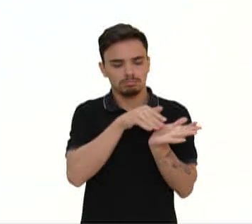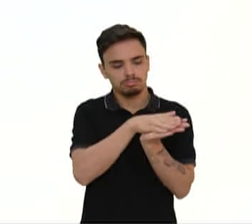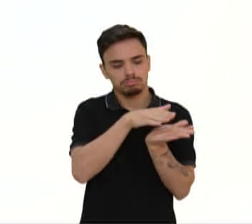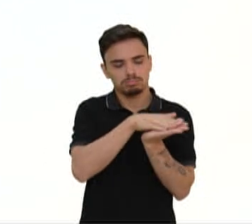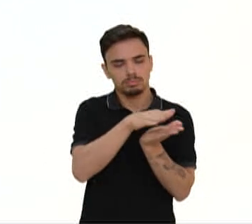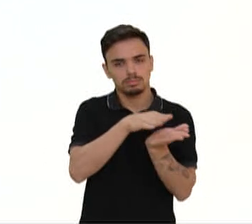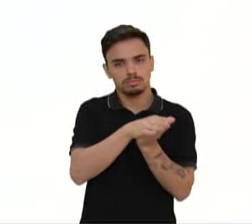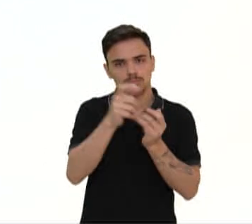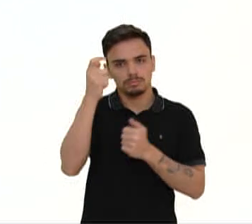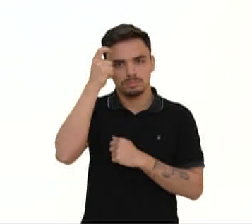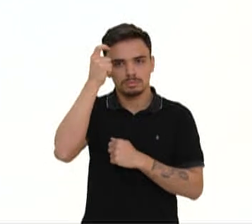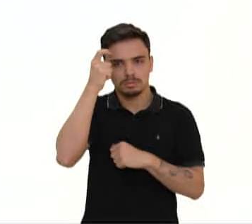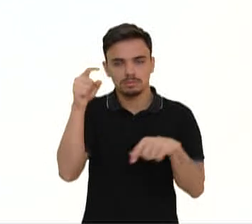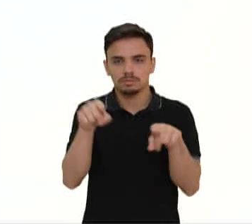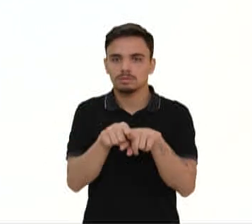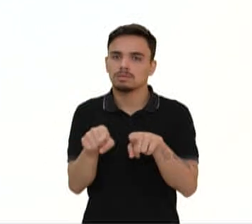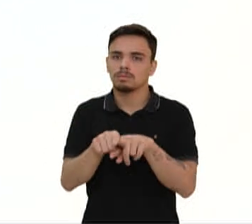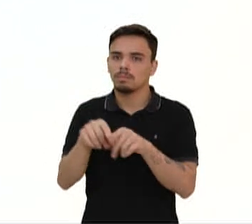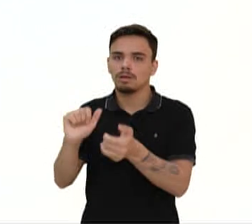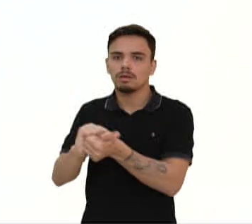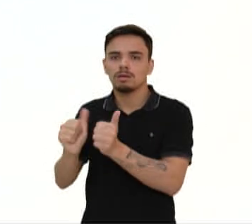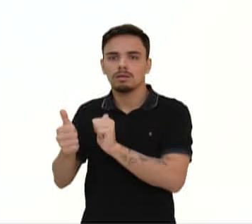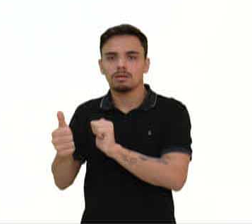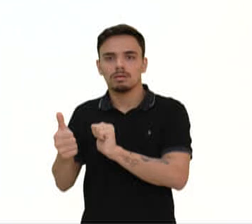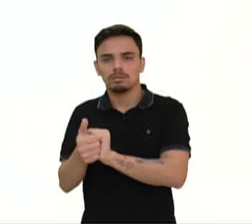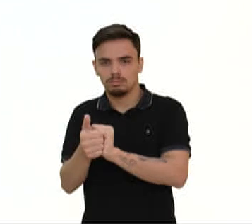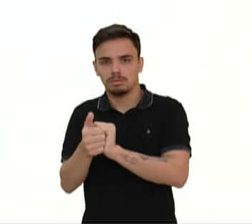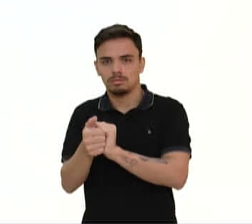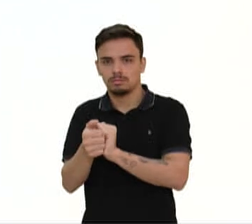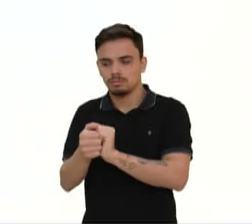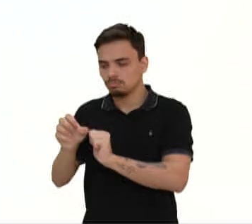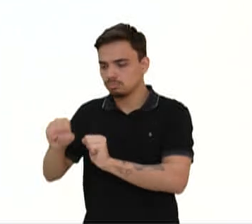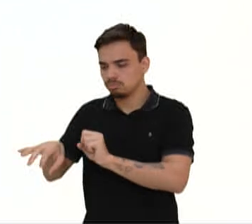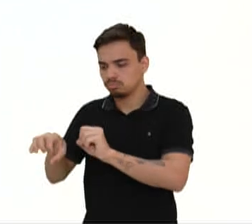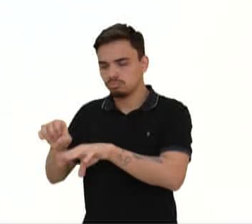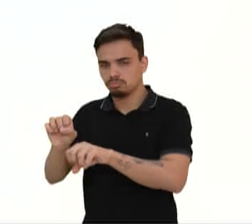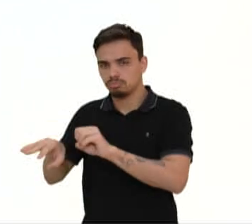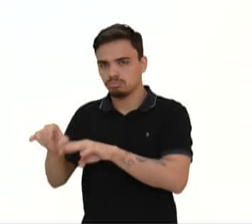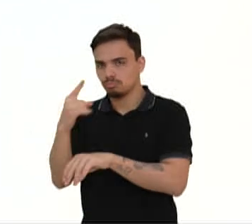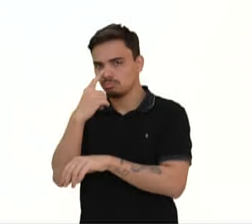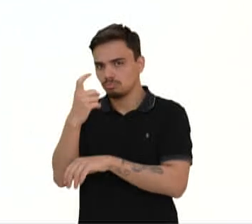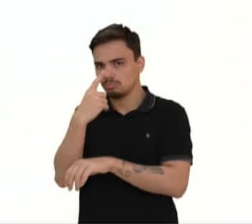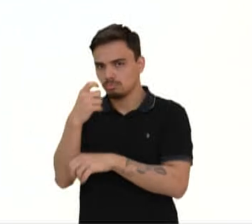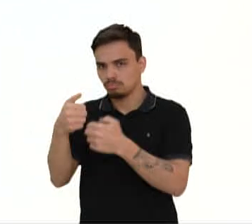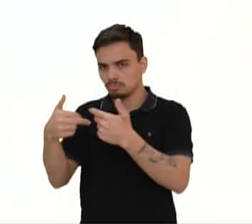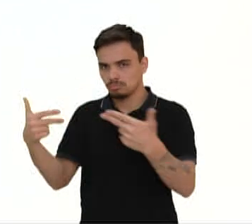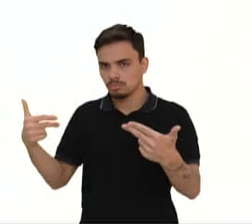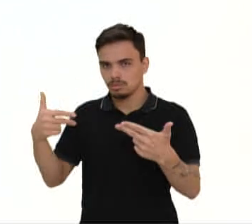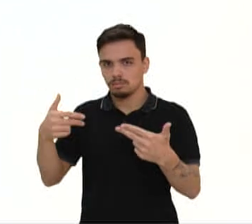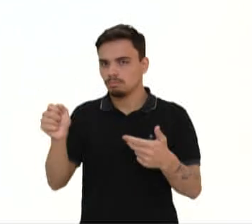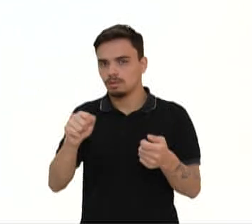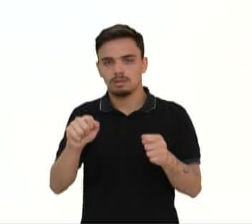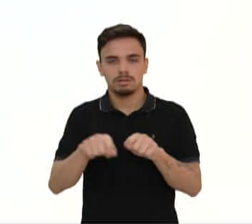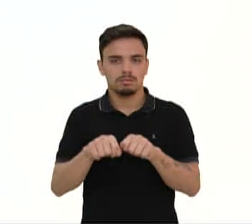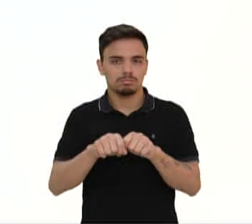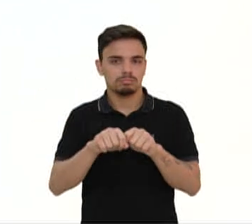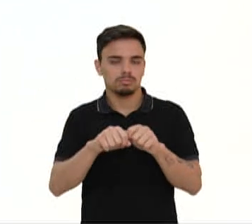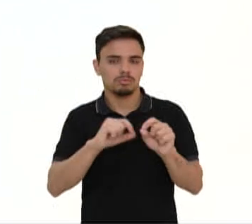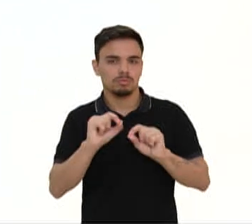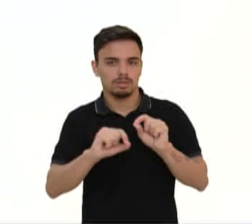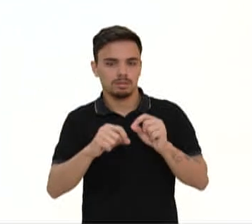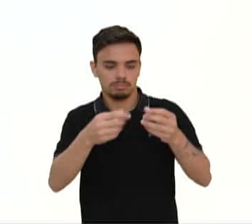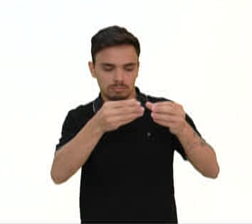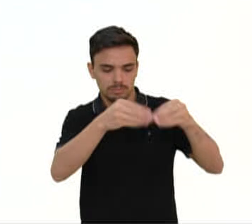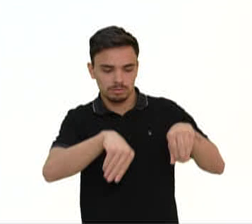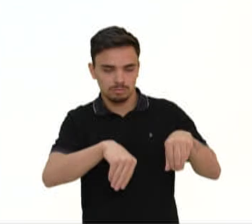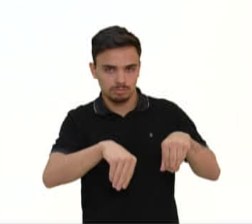consciente até a forma adequada do descarte de resíduos para não comprometer as redes de esgoto